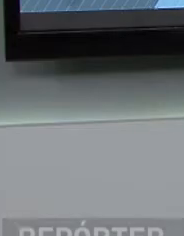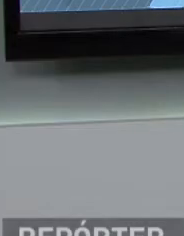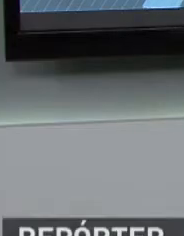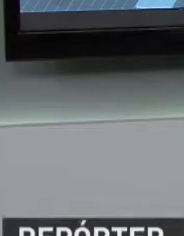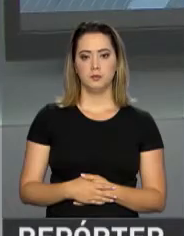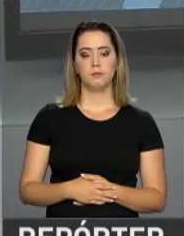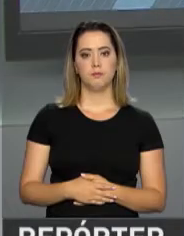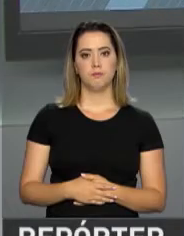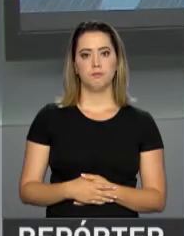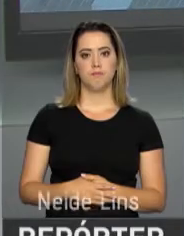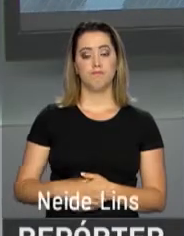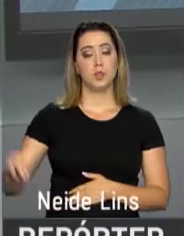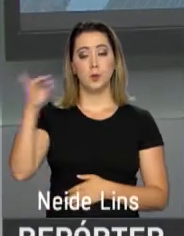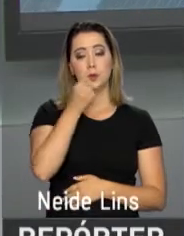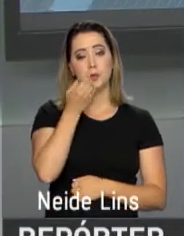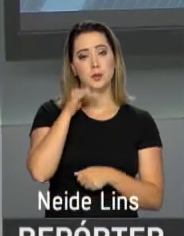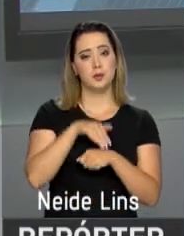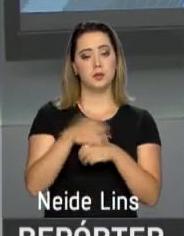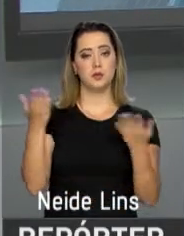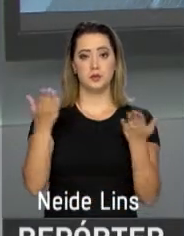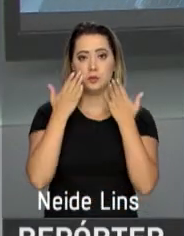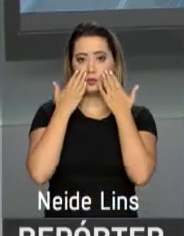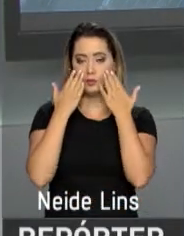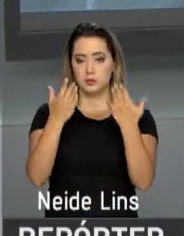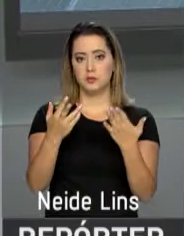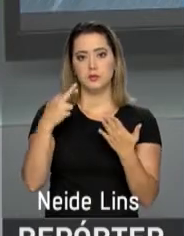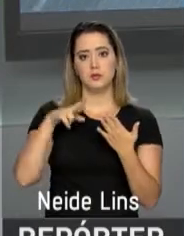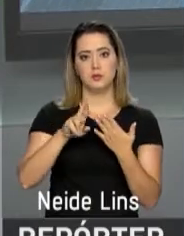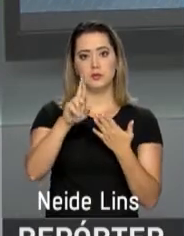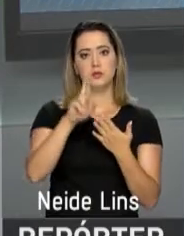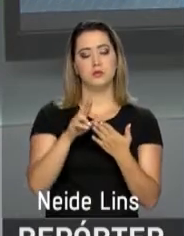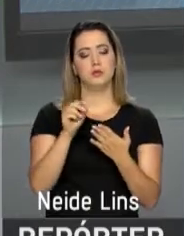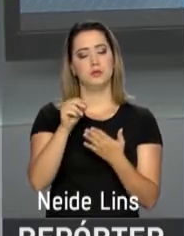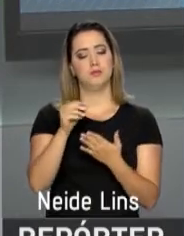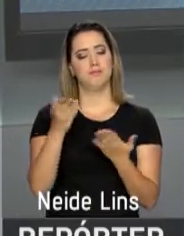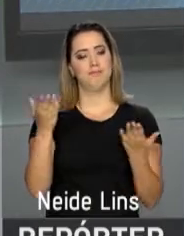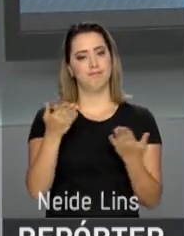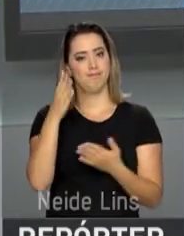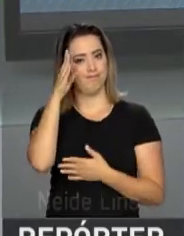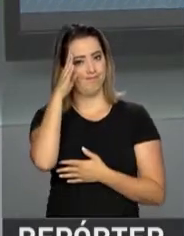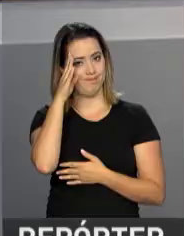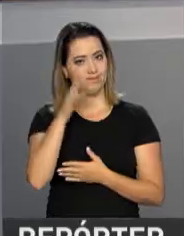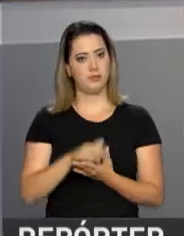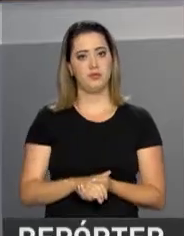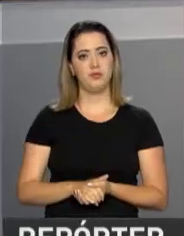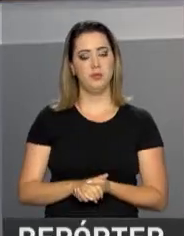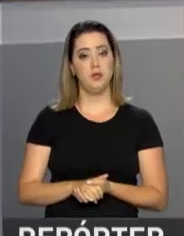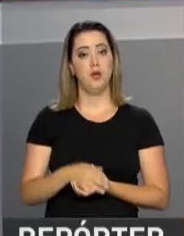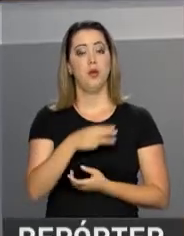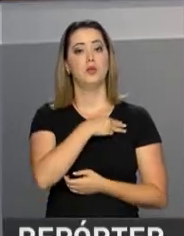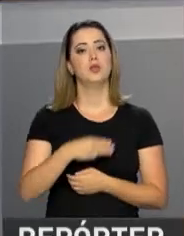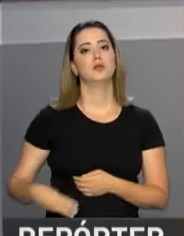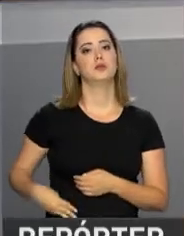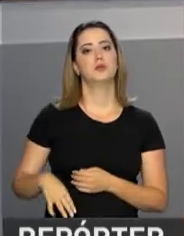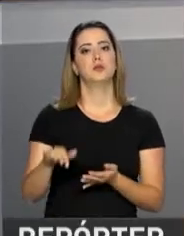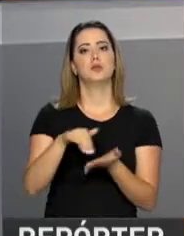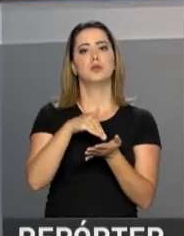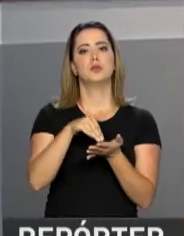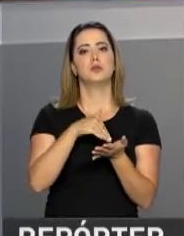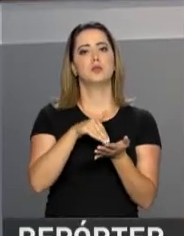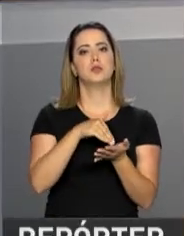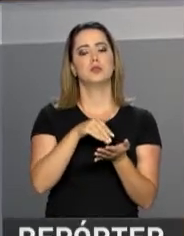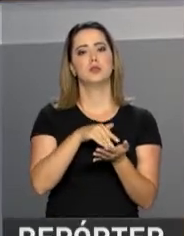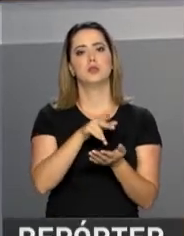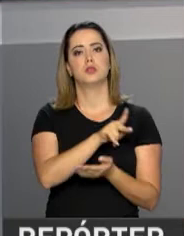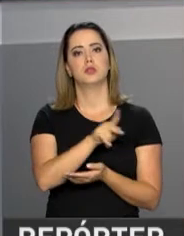olá boa noite no ar a última edição desta quarta-feira do repórter nbr o ministro da secretaria geral da